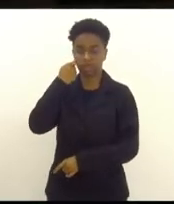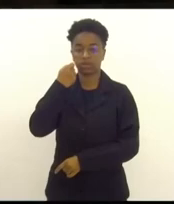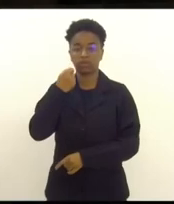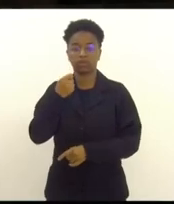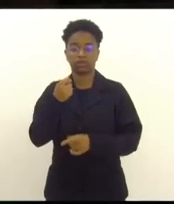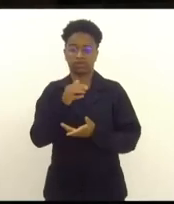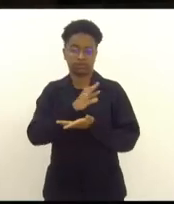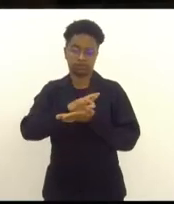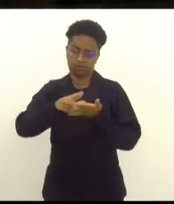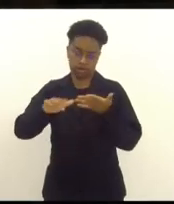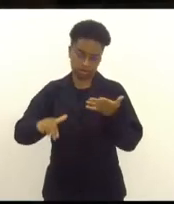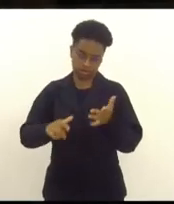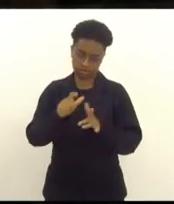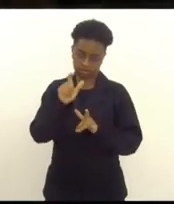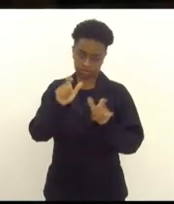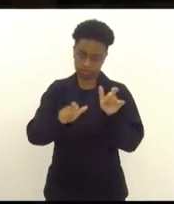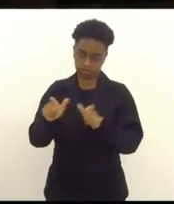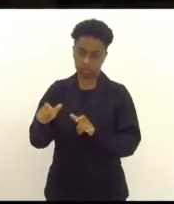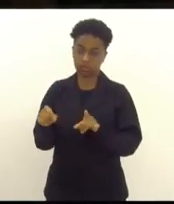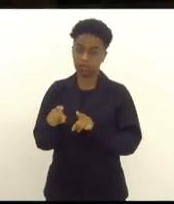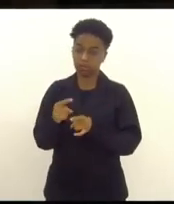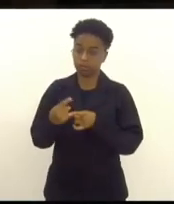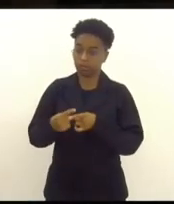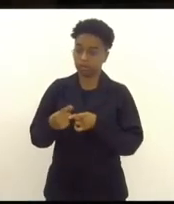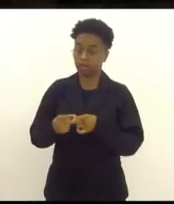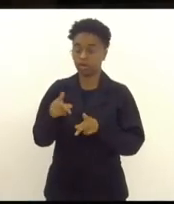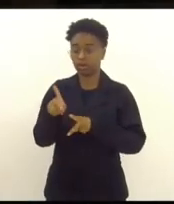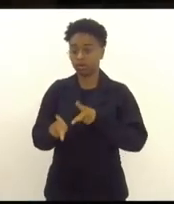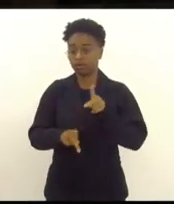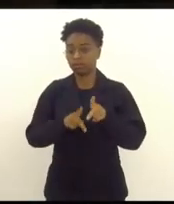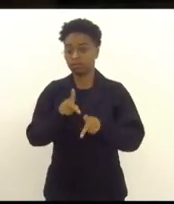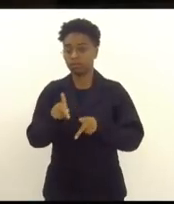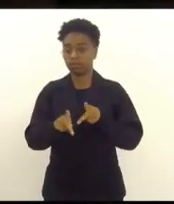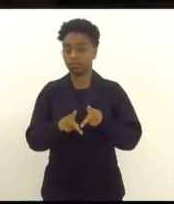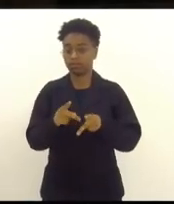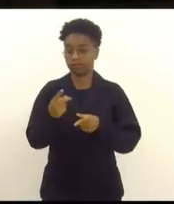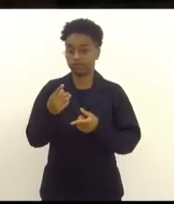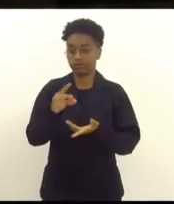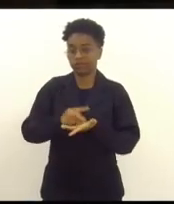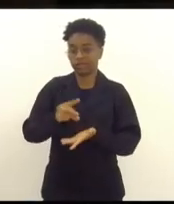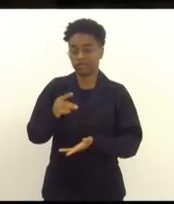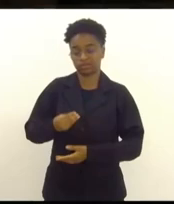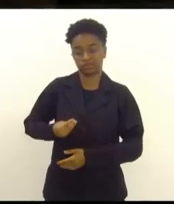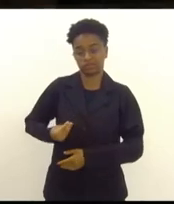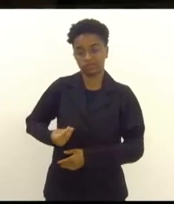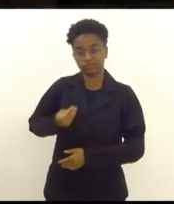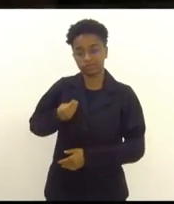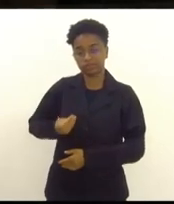enfim que a grande população é que vive